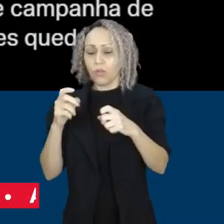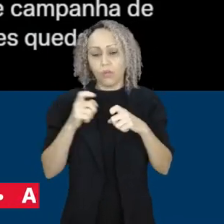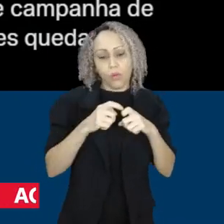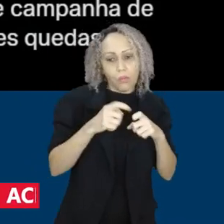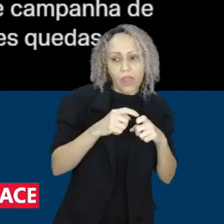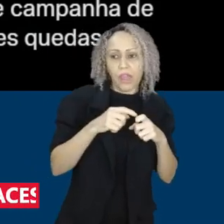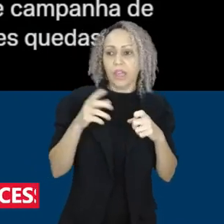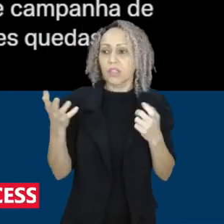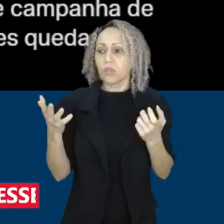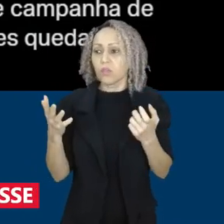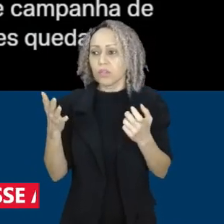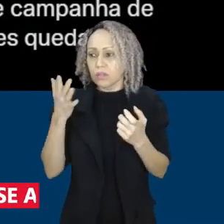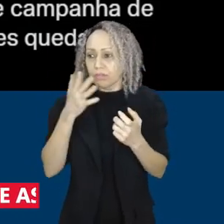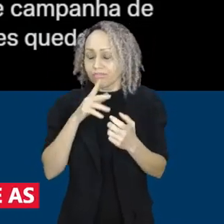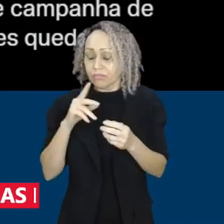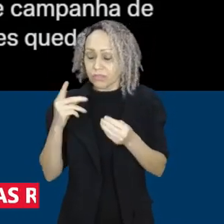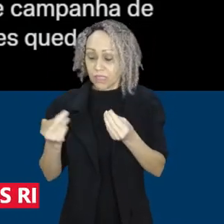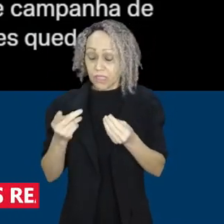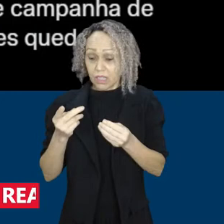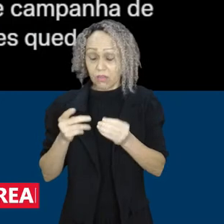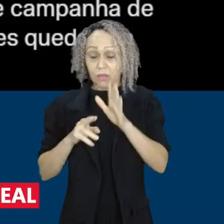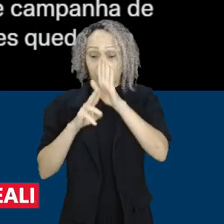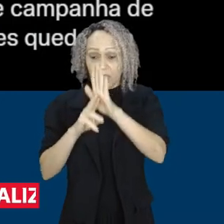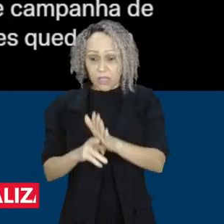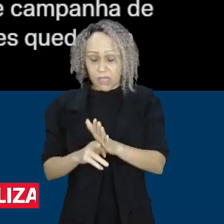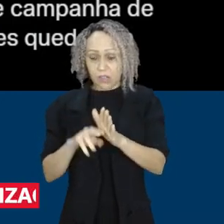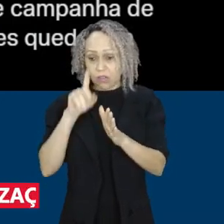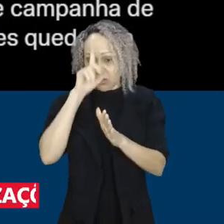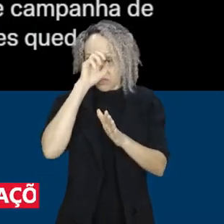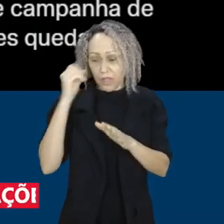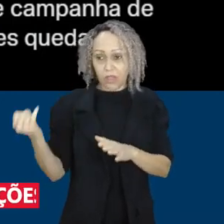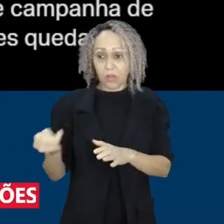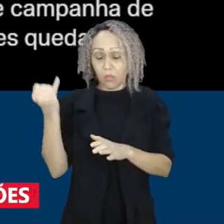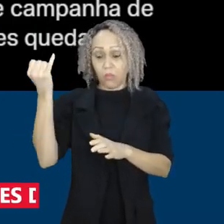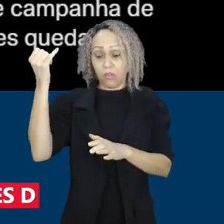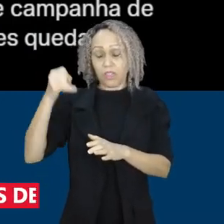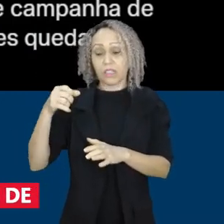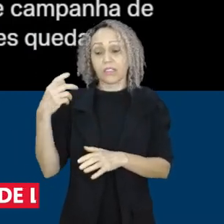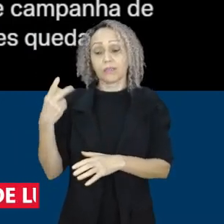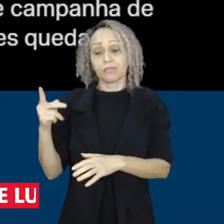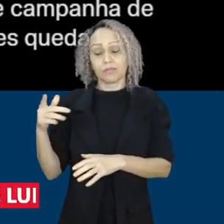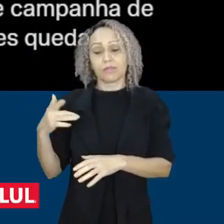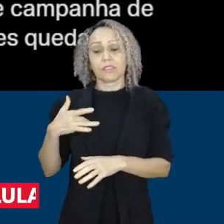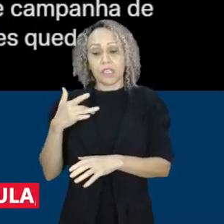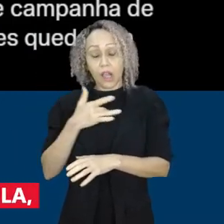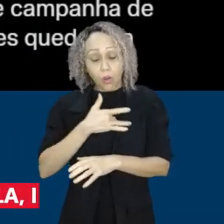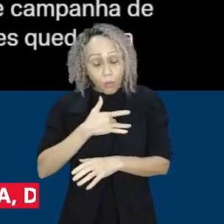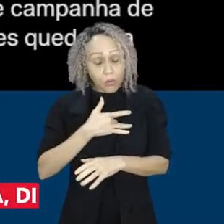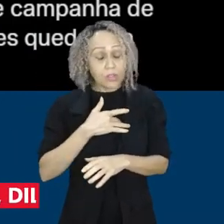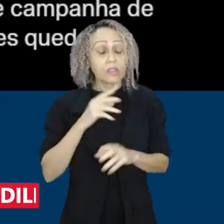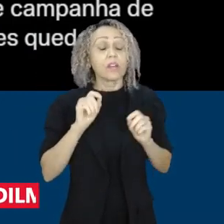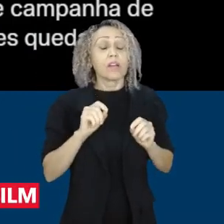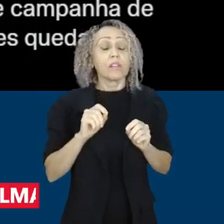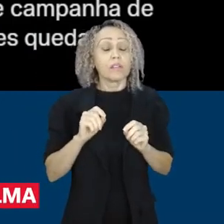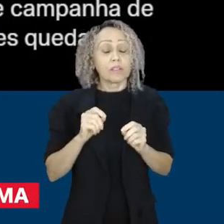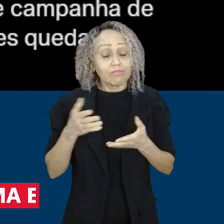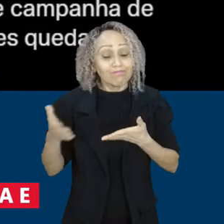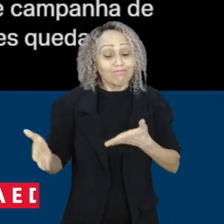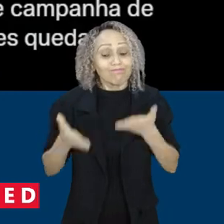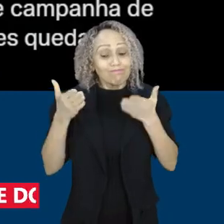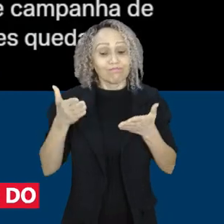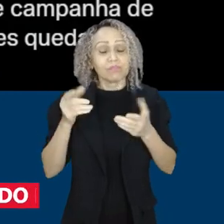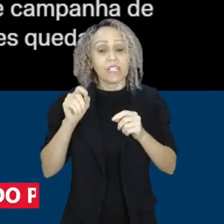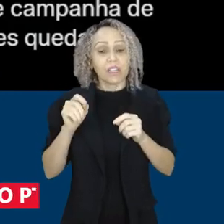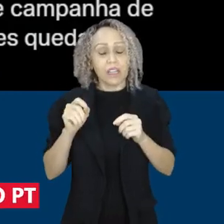do presidente Lula faremos uma grande campanha de vacinação para reverter as recentes quedas na cobertura vacinal